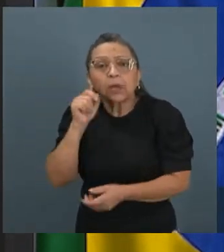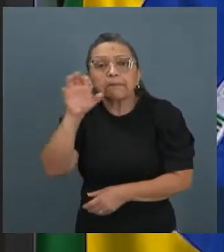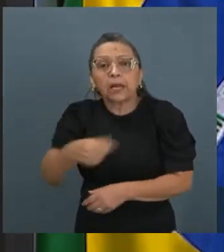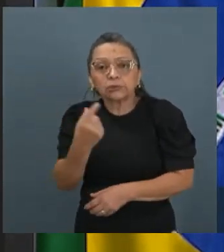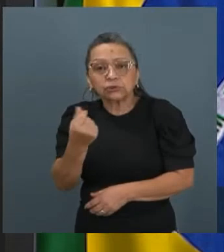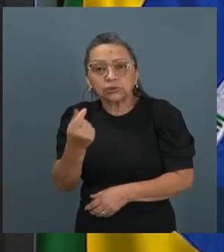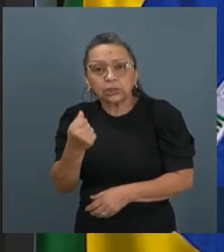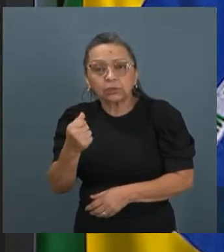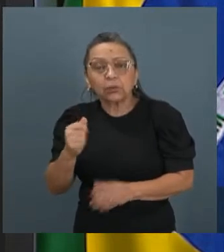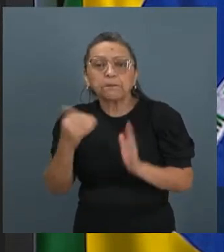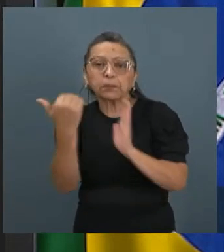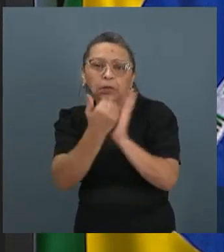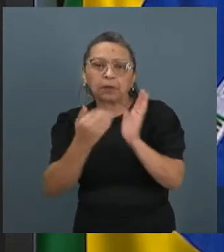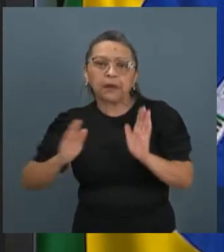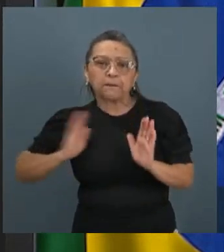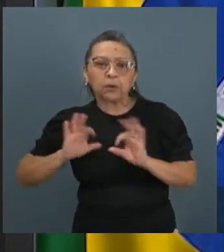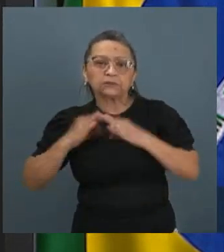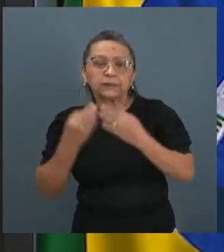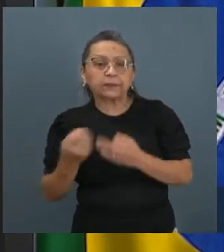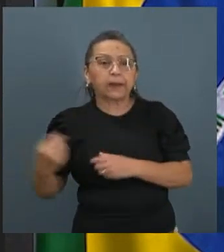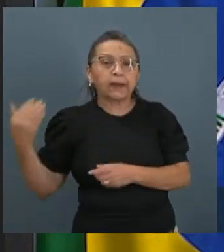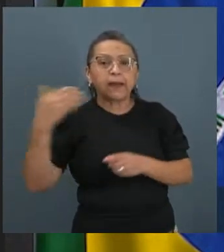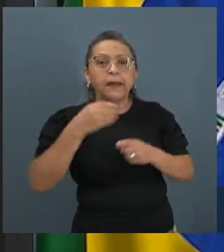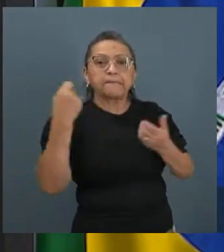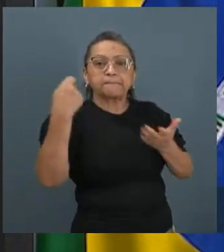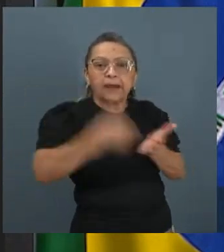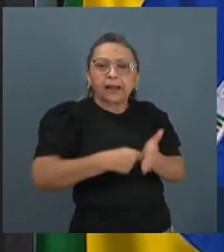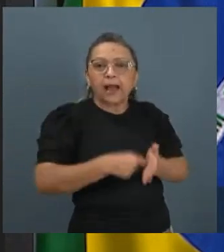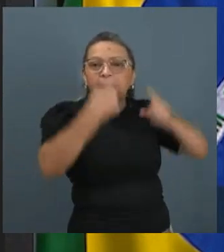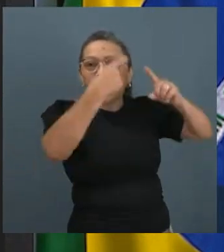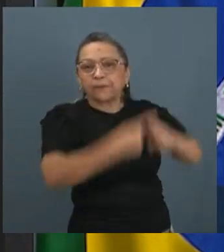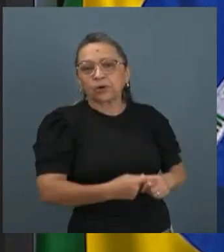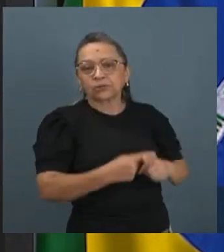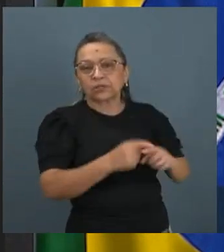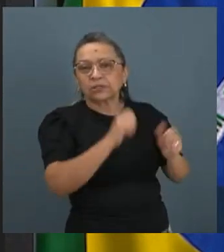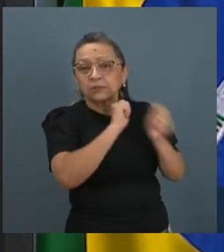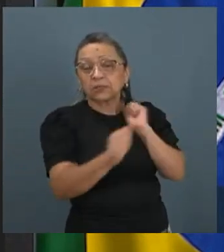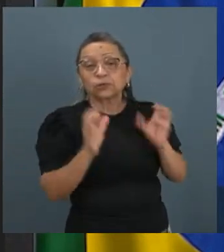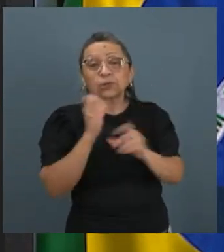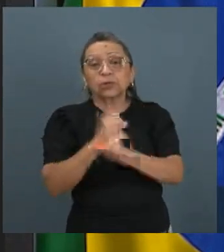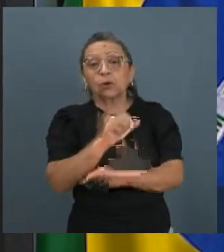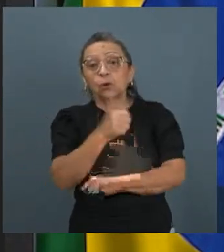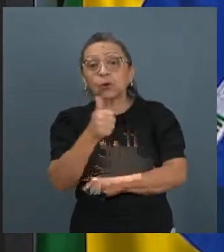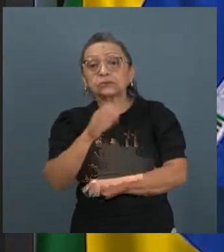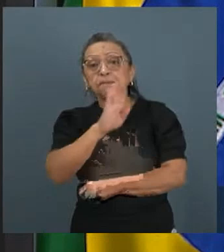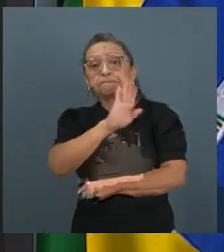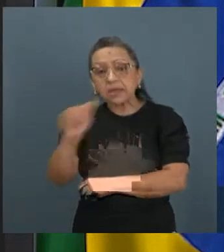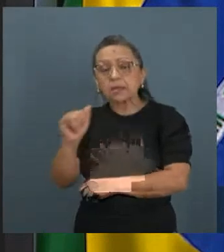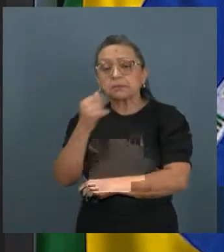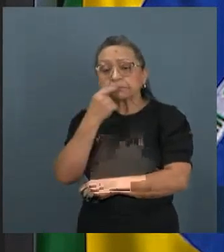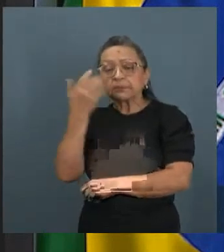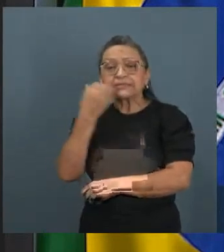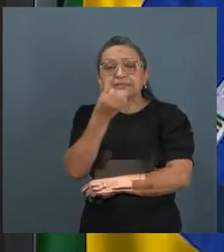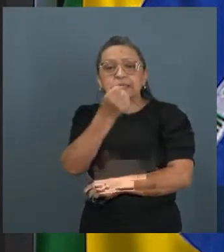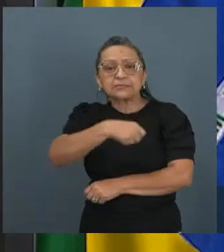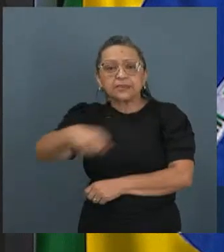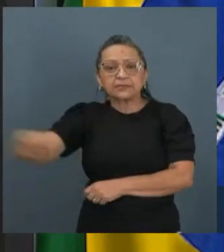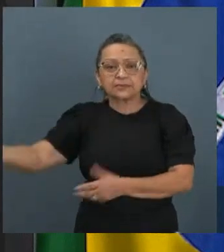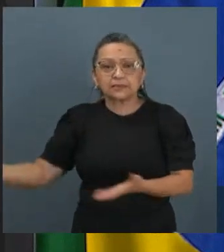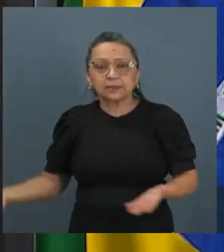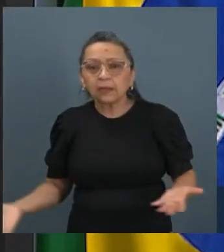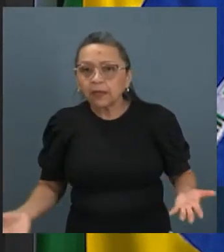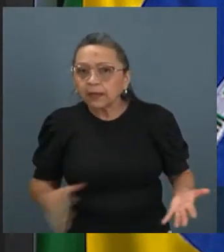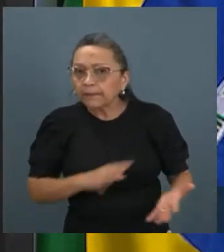Bolsa Família para apostas esportivas. Foram 11 bilhões de reais nos últimos 6 meses. Por